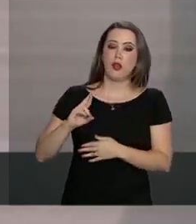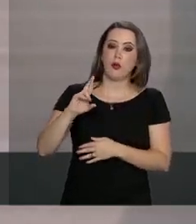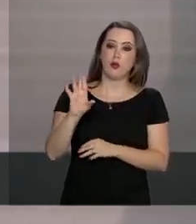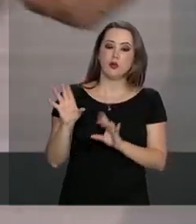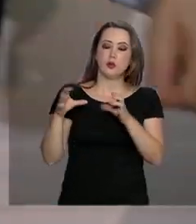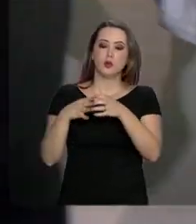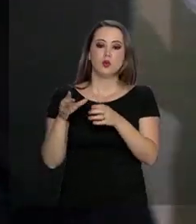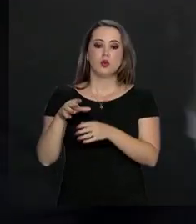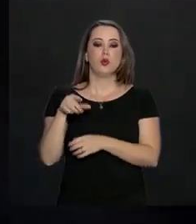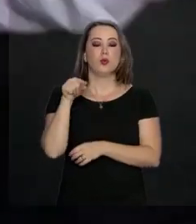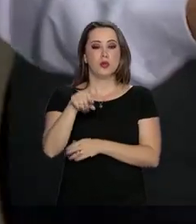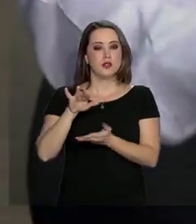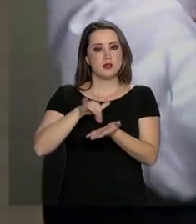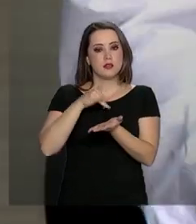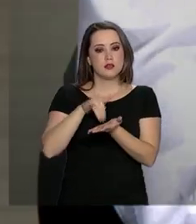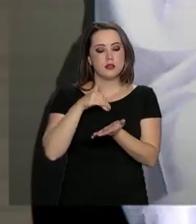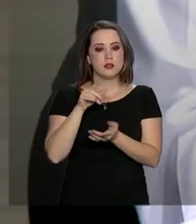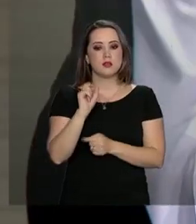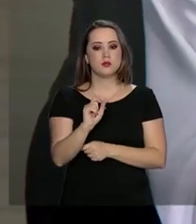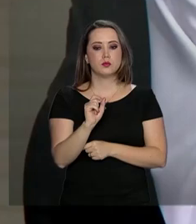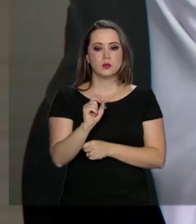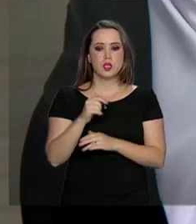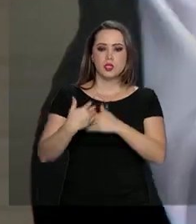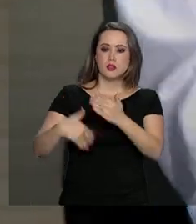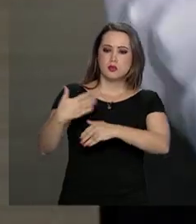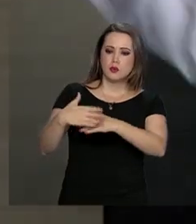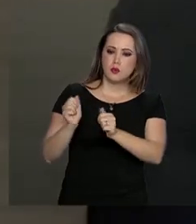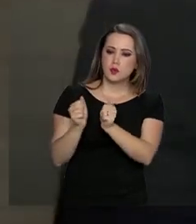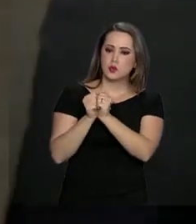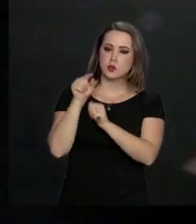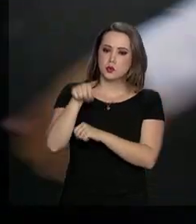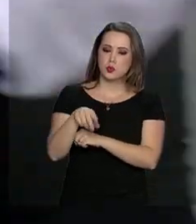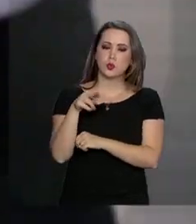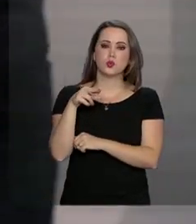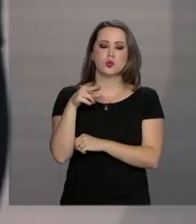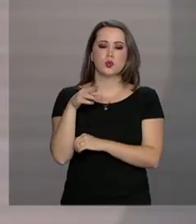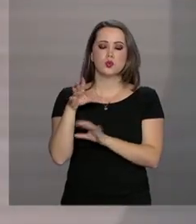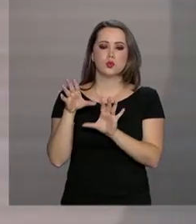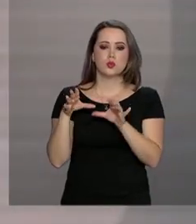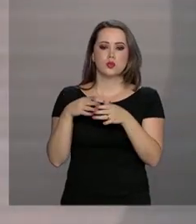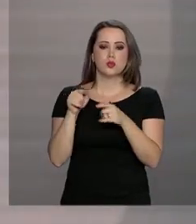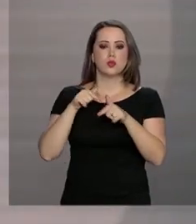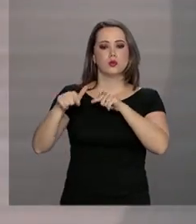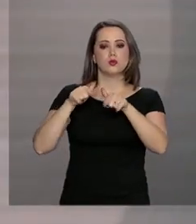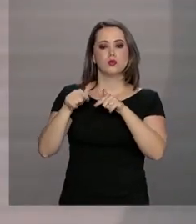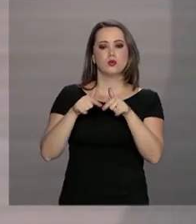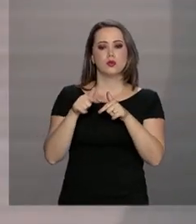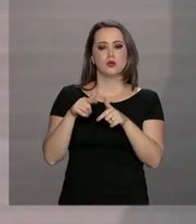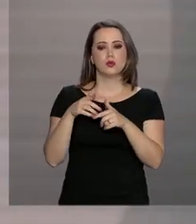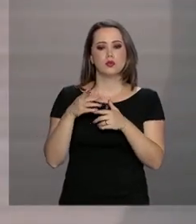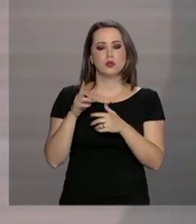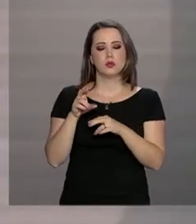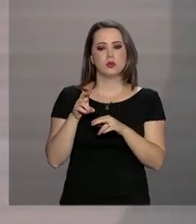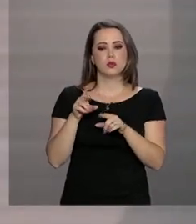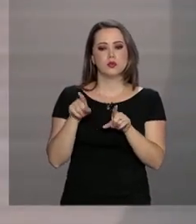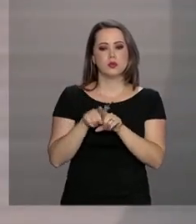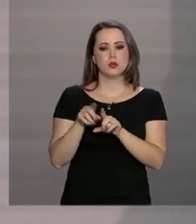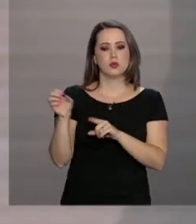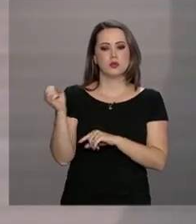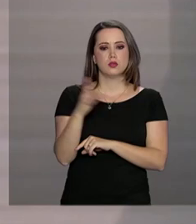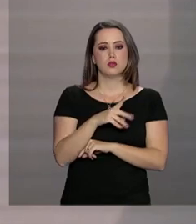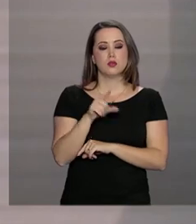essa secretaria para que desenvolva junto a estas professoras um trabalho sobre métodos novos